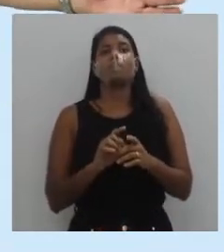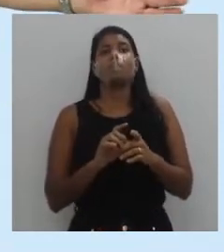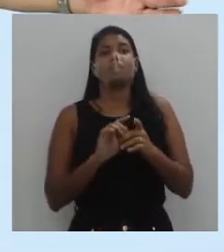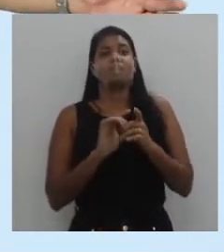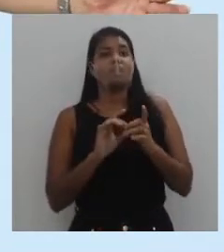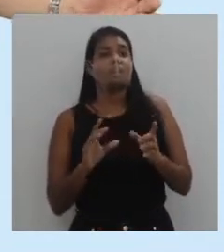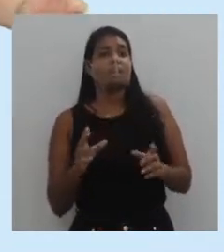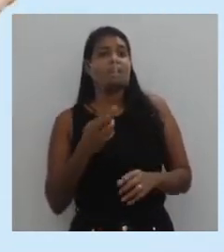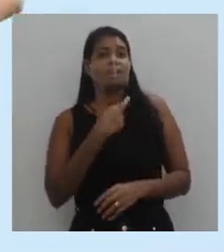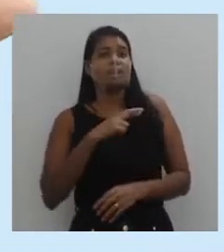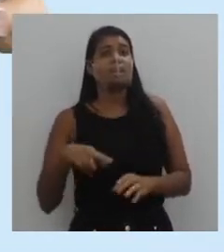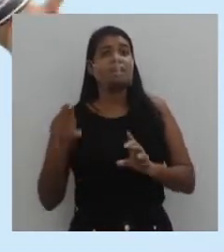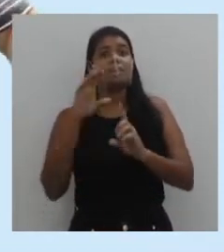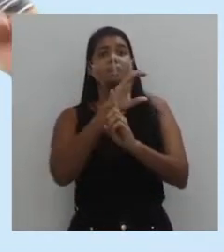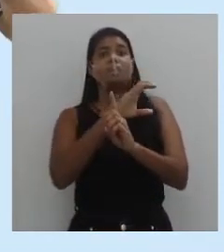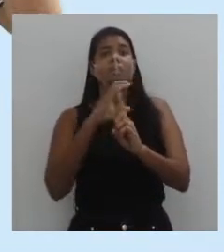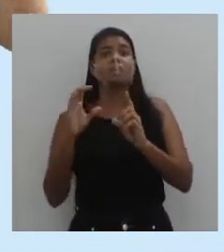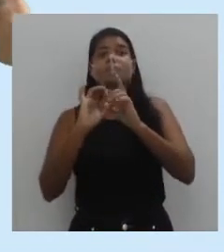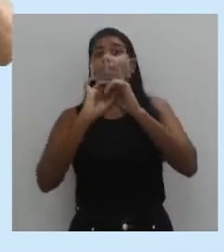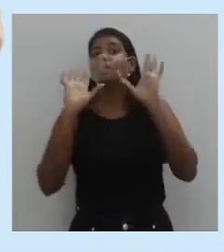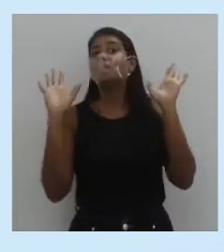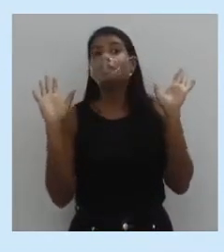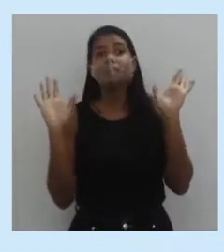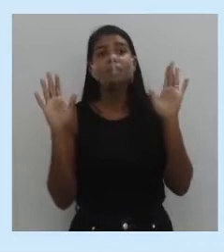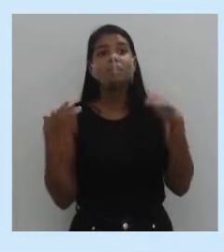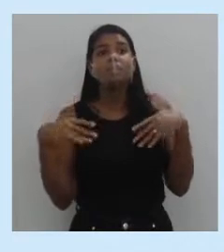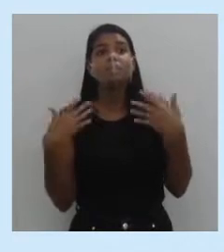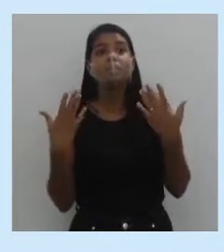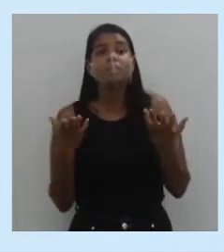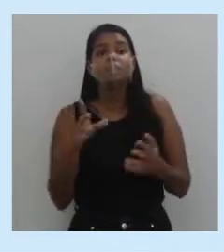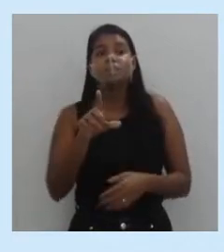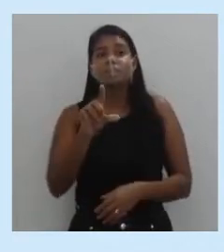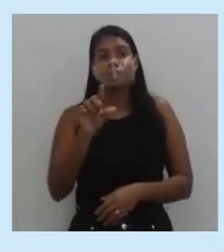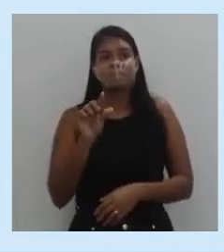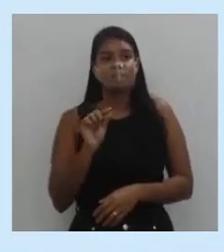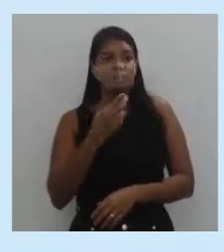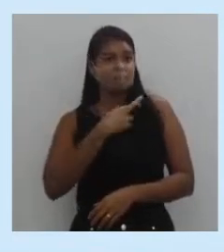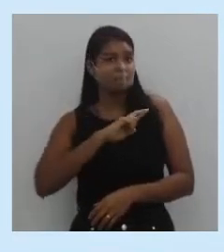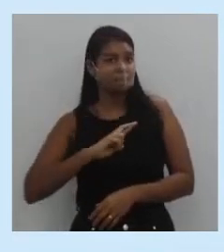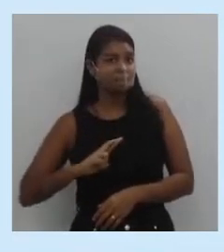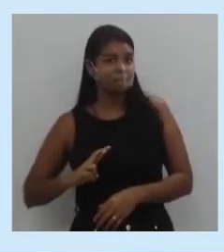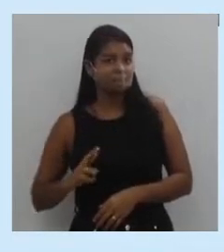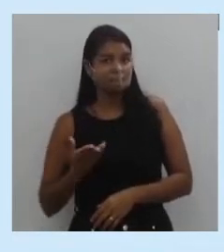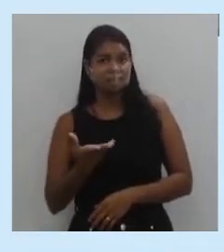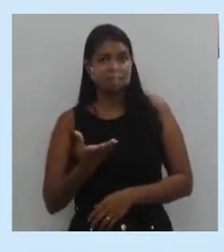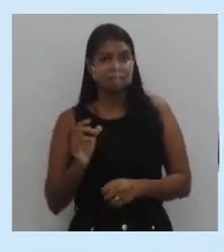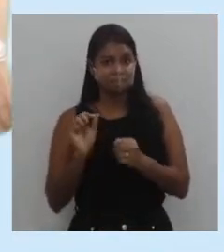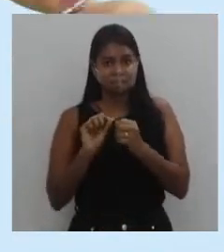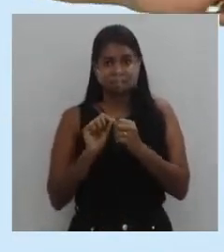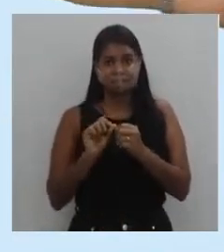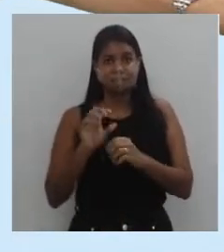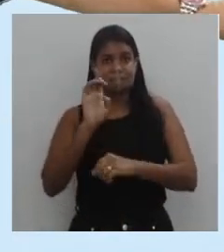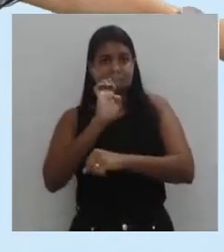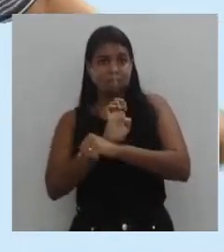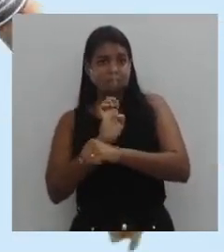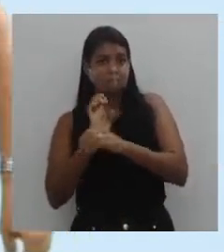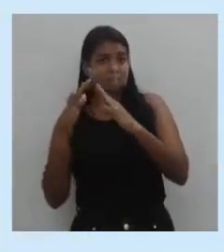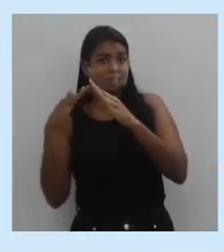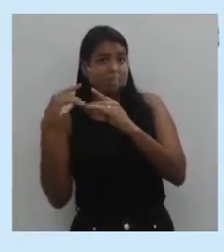tradições religiosas. O culto é livre, é por isso aquela metáfora, Estado e